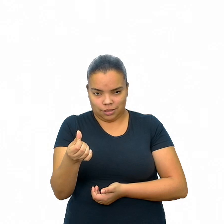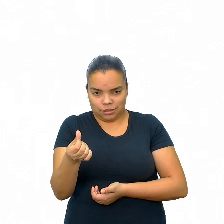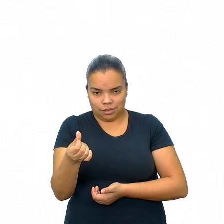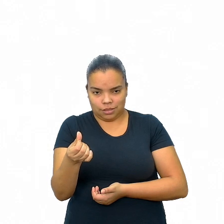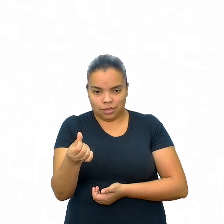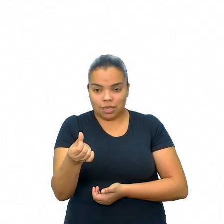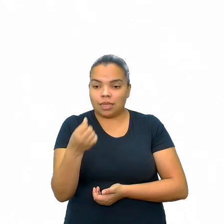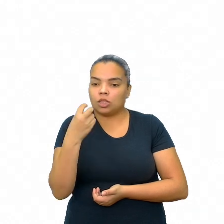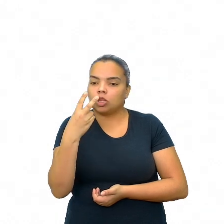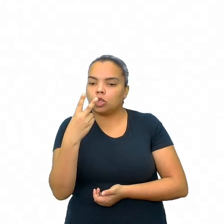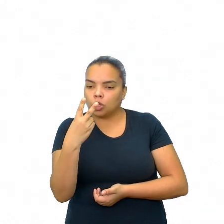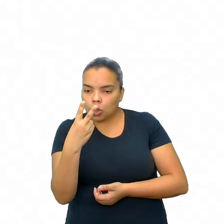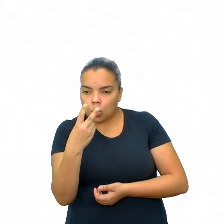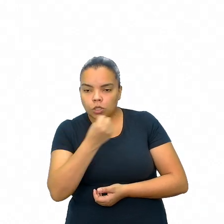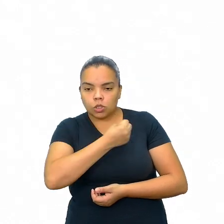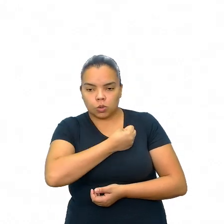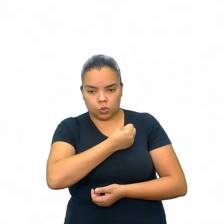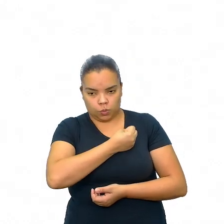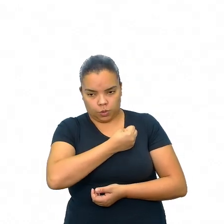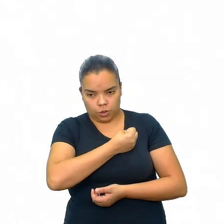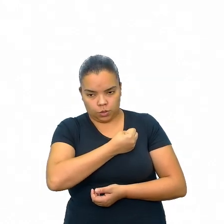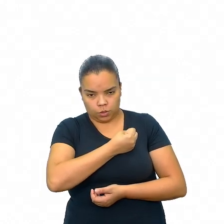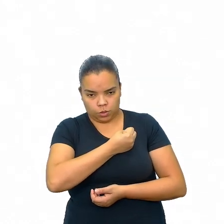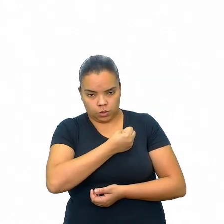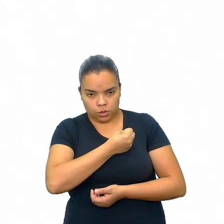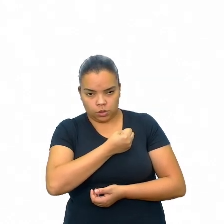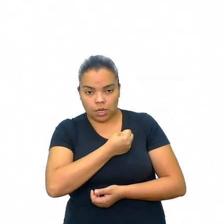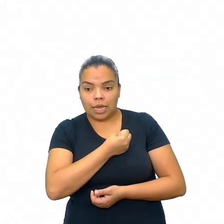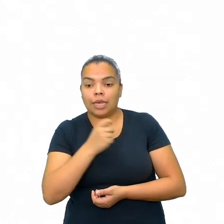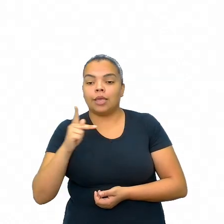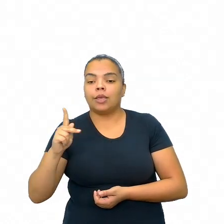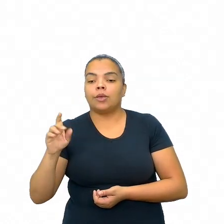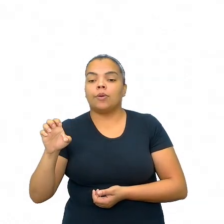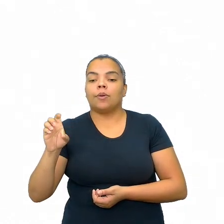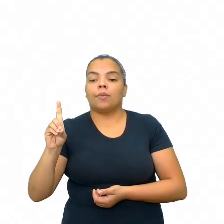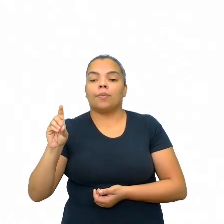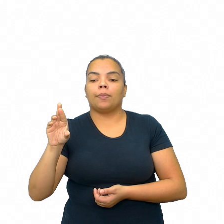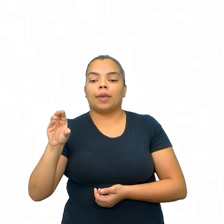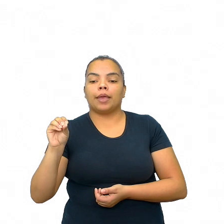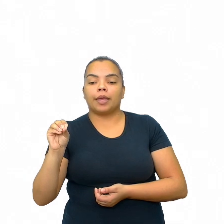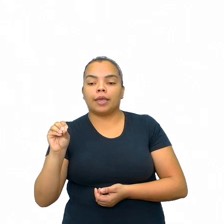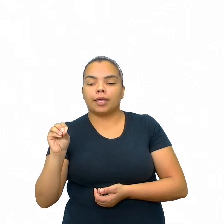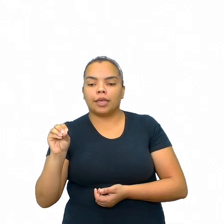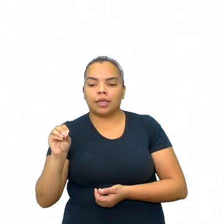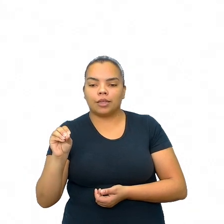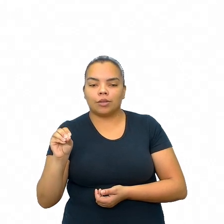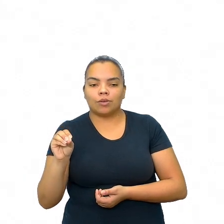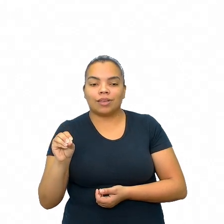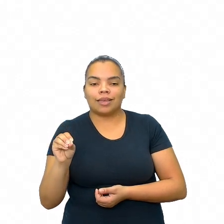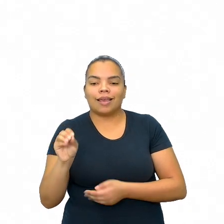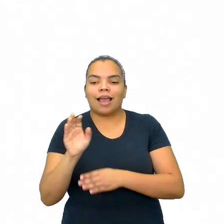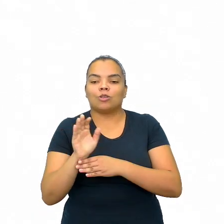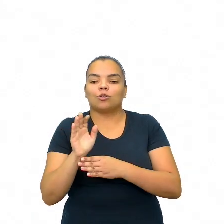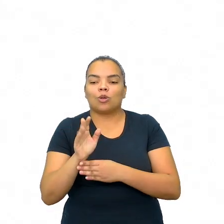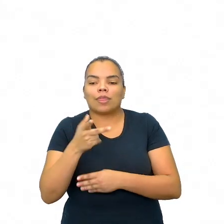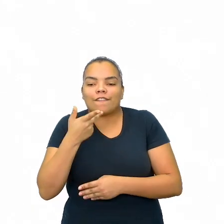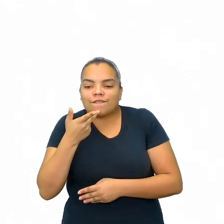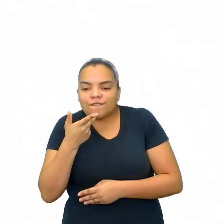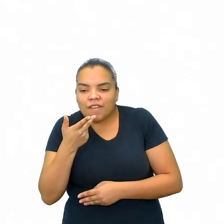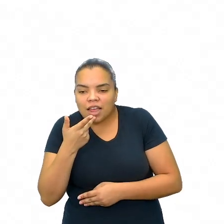composto por 2 algarismos e o Pedro se apoiou na fala para a sua escrita.